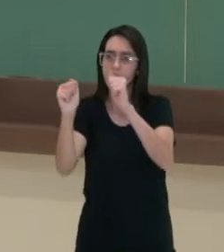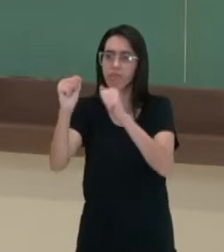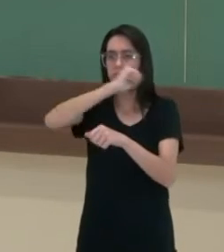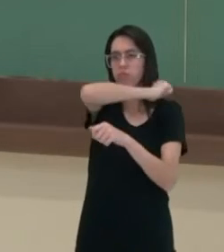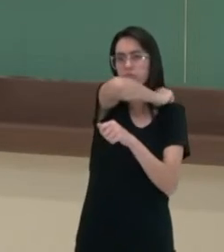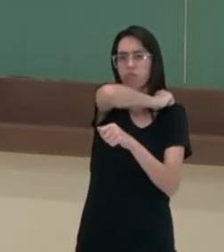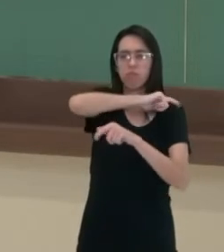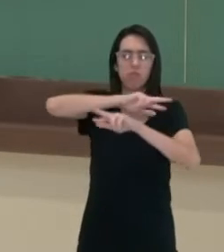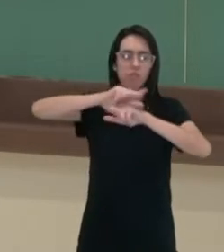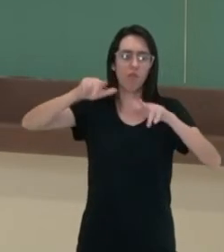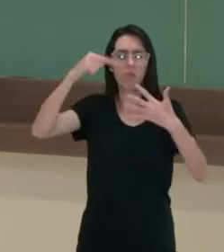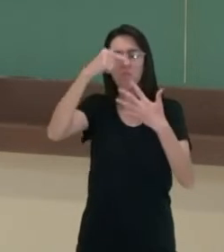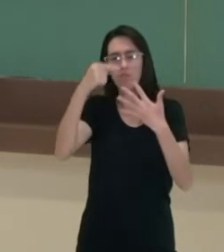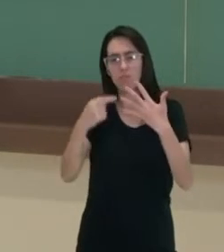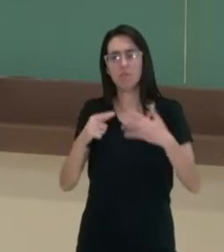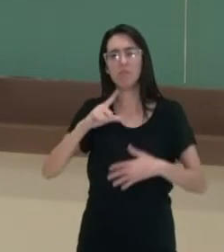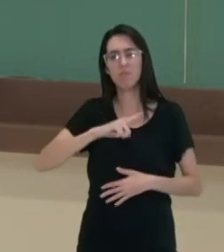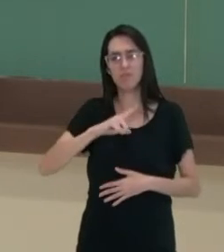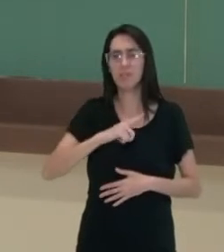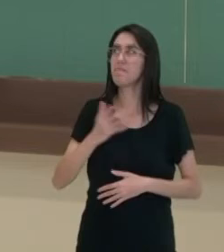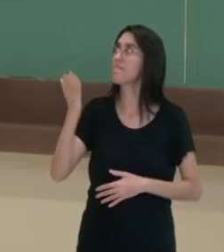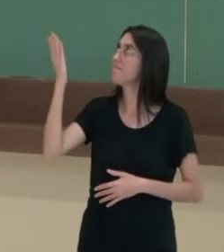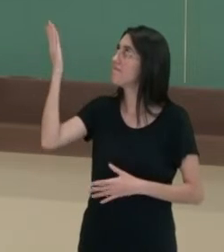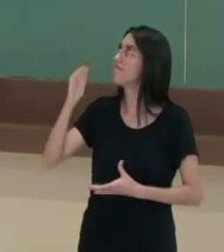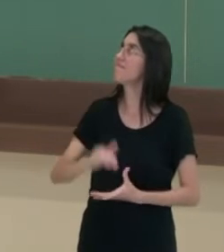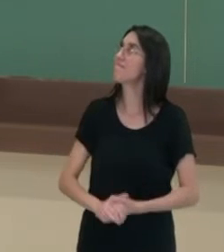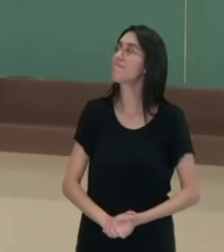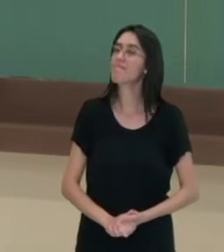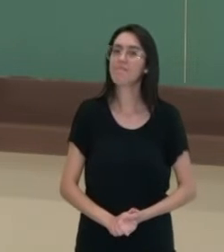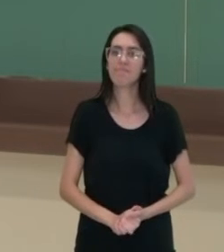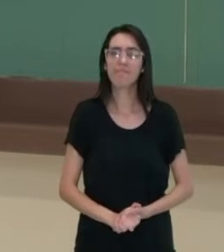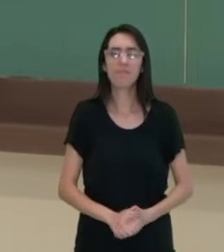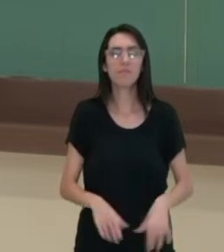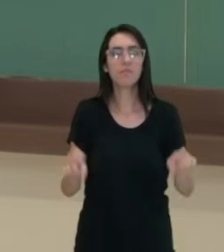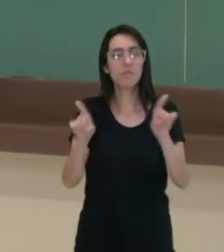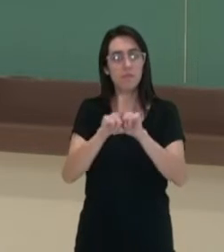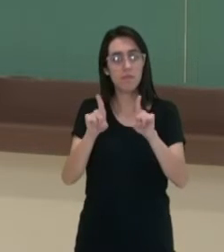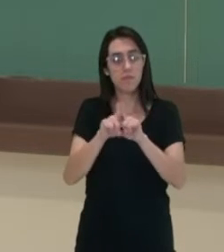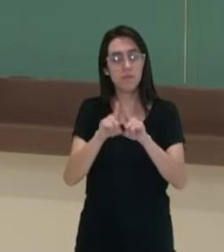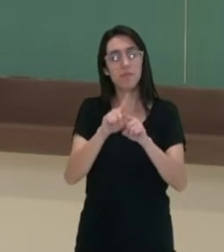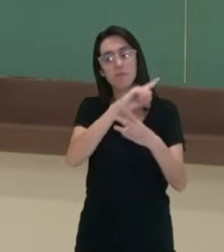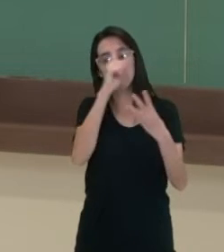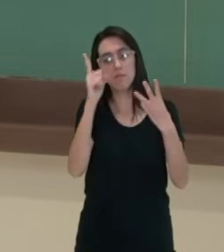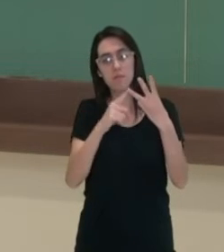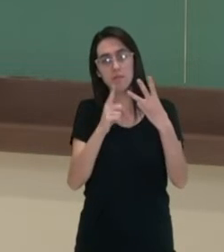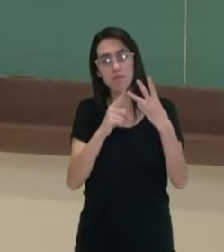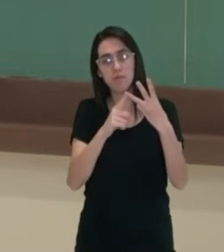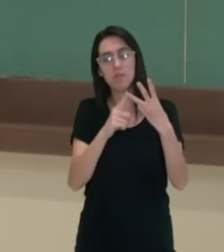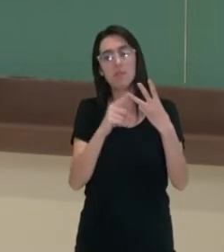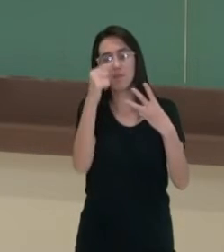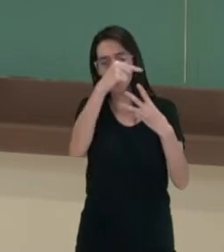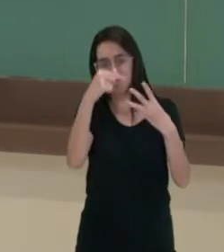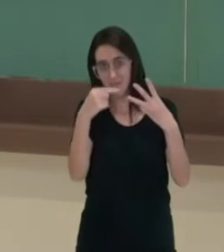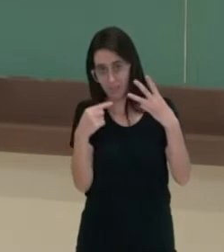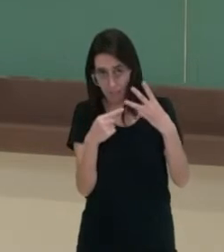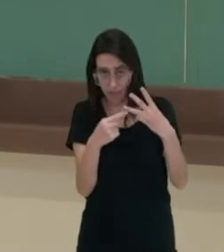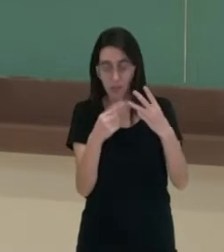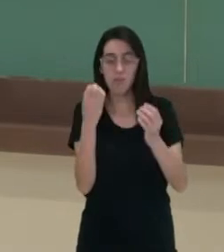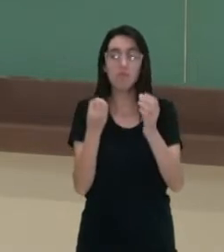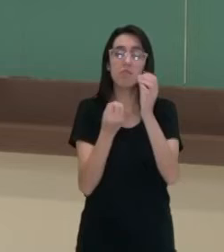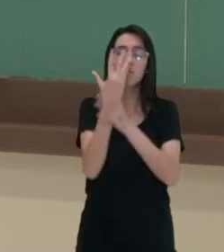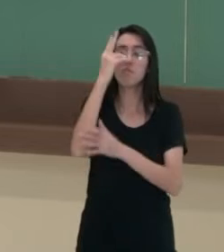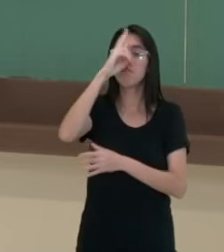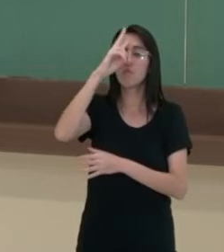imobilizações e também estrangulamentos, como o jiu-jitsu e o judô. E também a última classificação das três que eu trouxe, surgimento